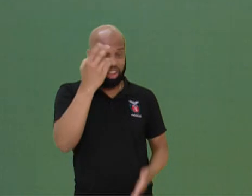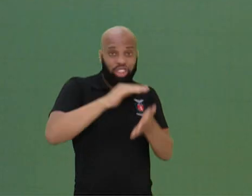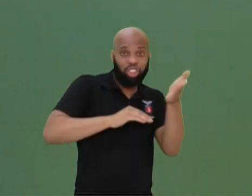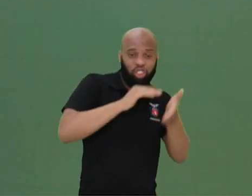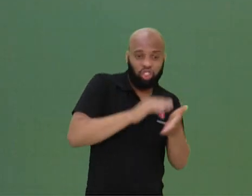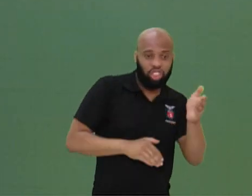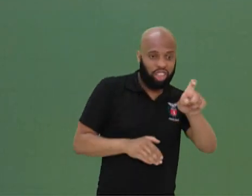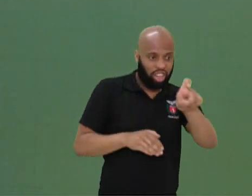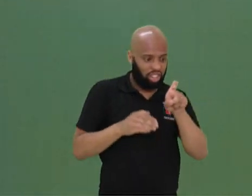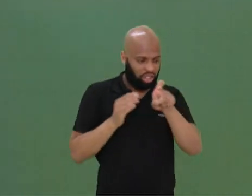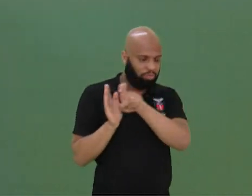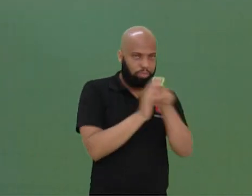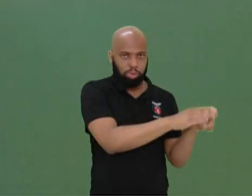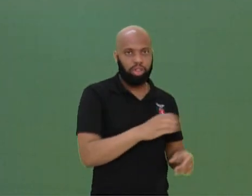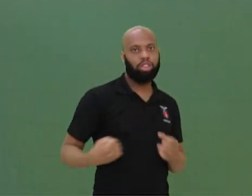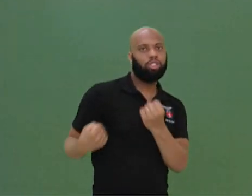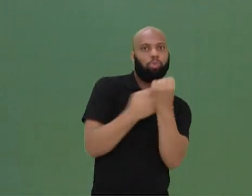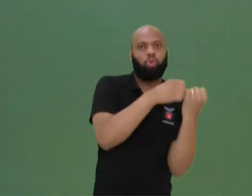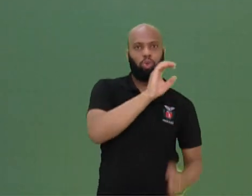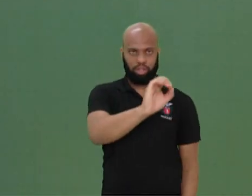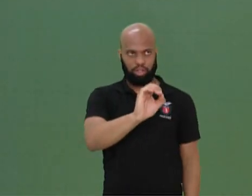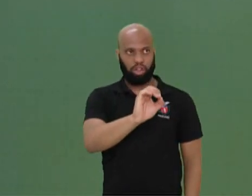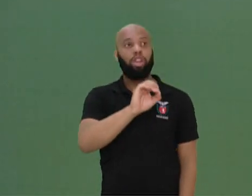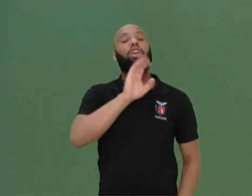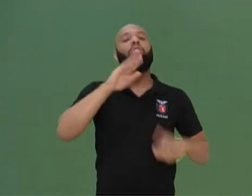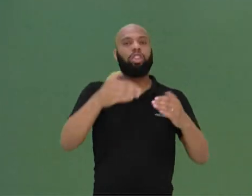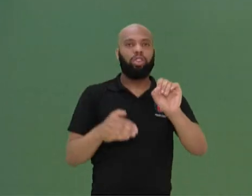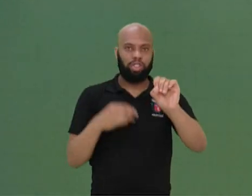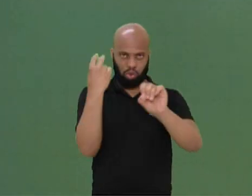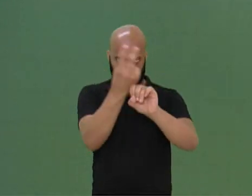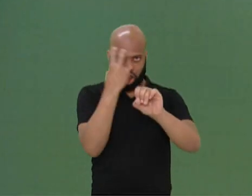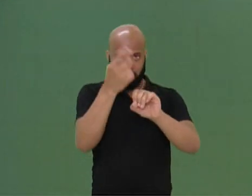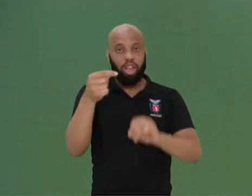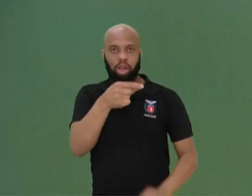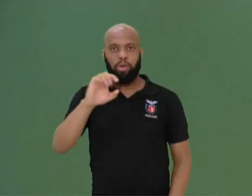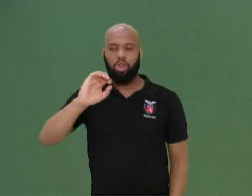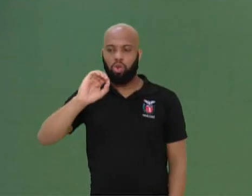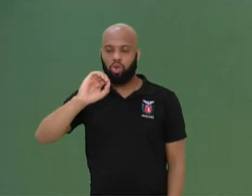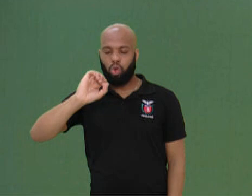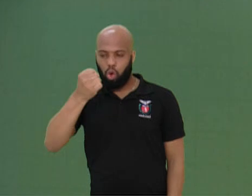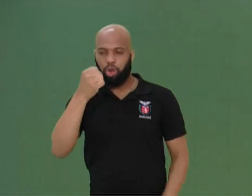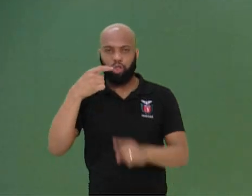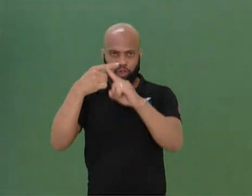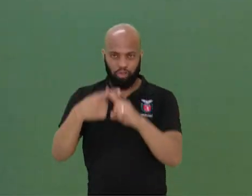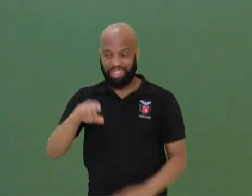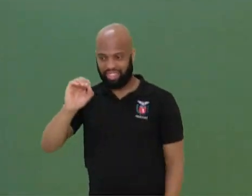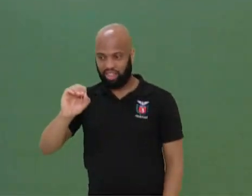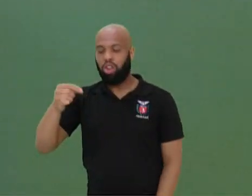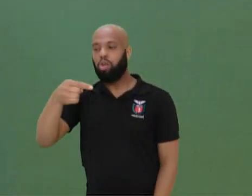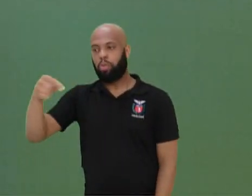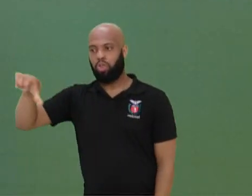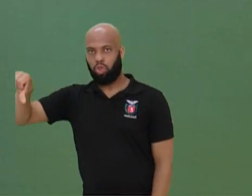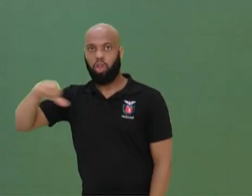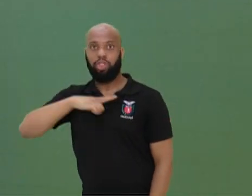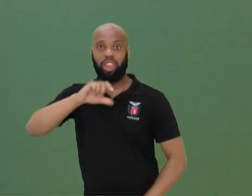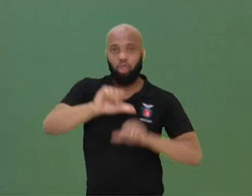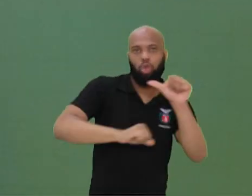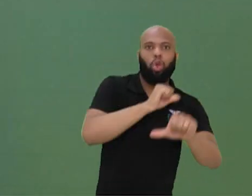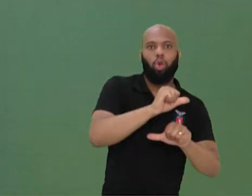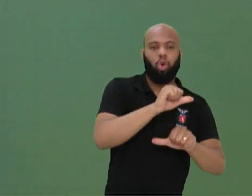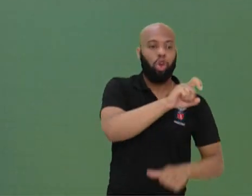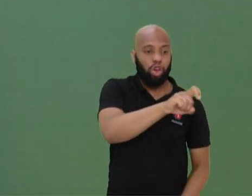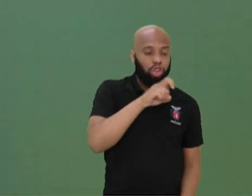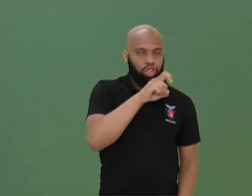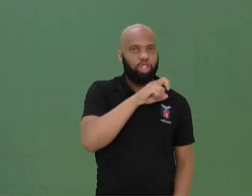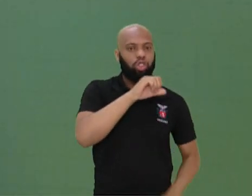Então eu vou ter 0 elevado ao quadrado menos 8 vezes 0 menos 9. Ou seja, eu troquei esse x